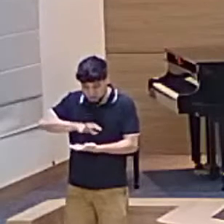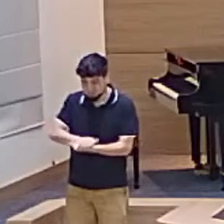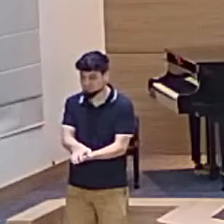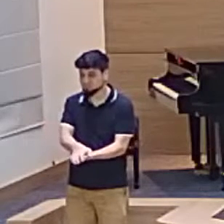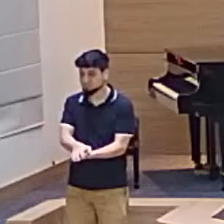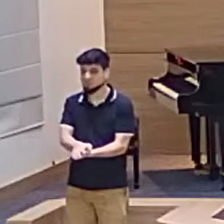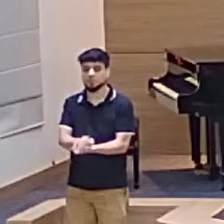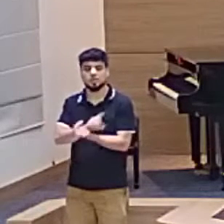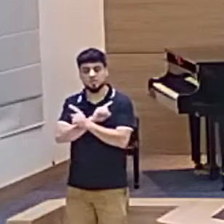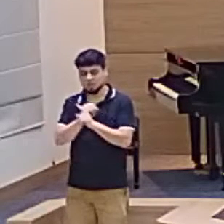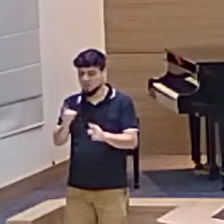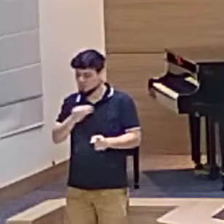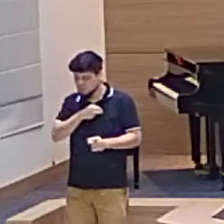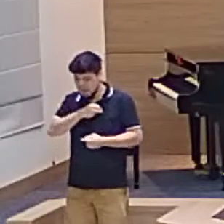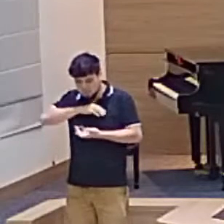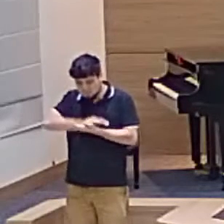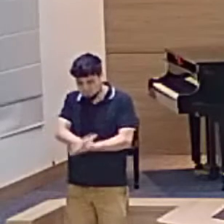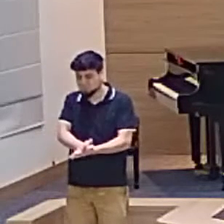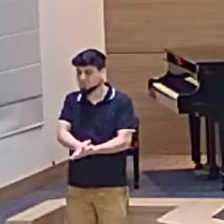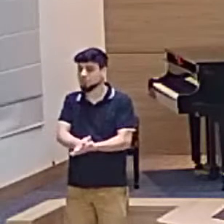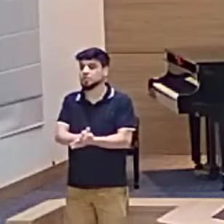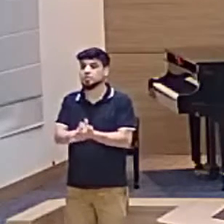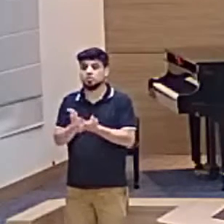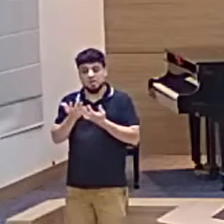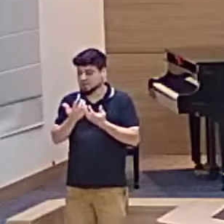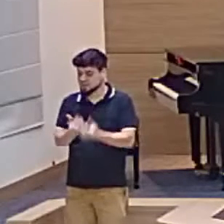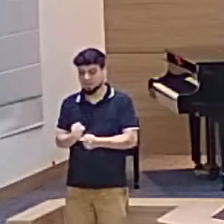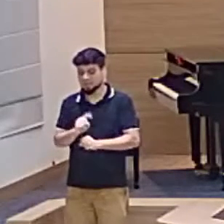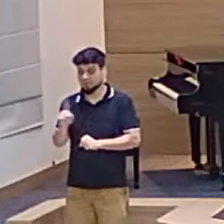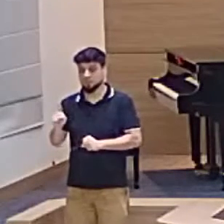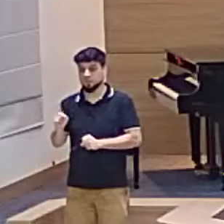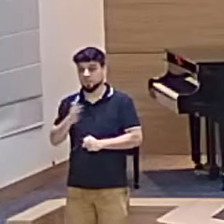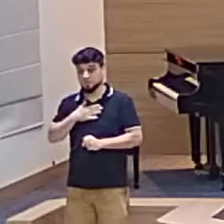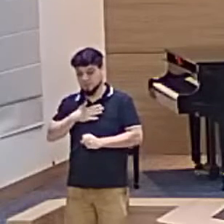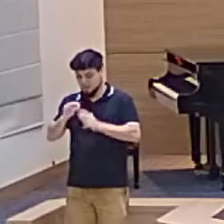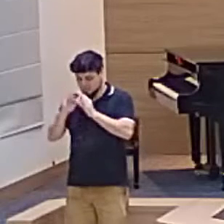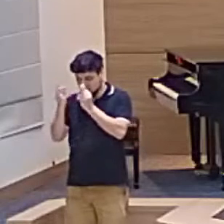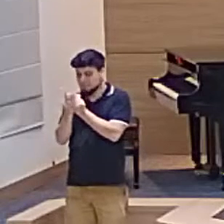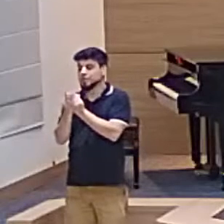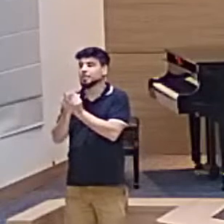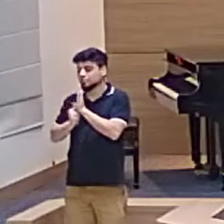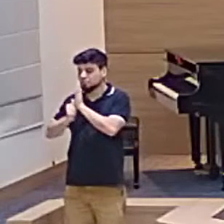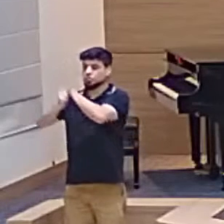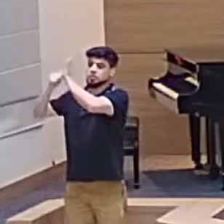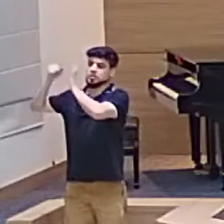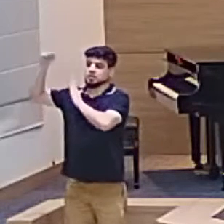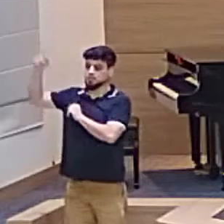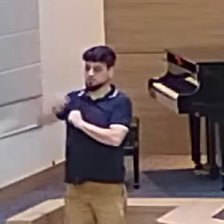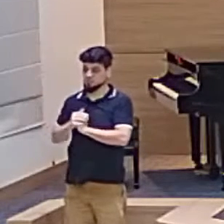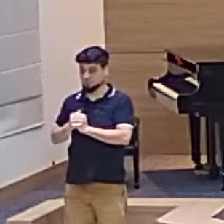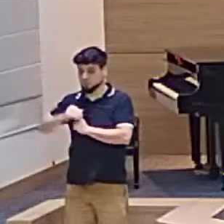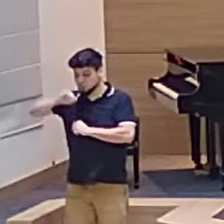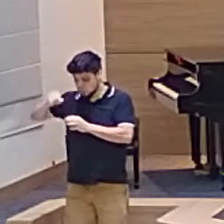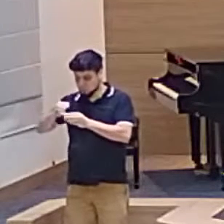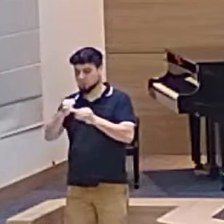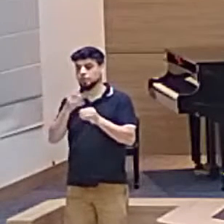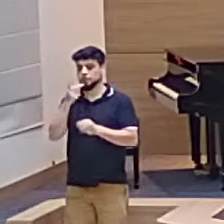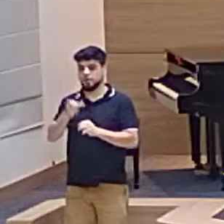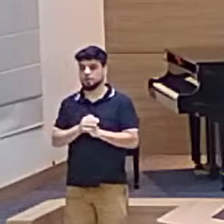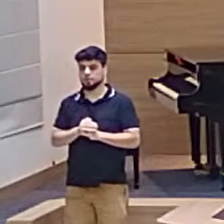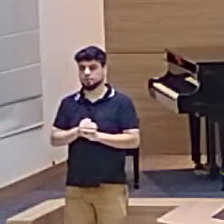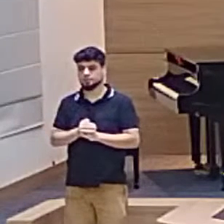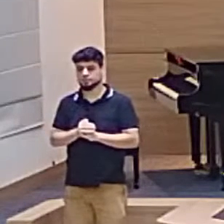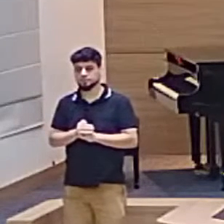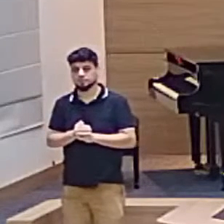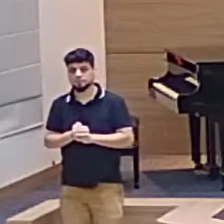subtraia eu não admito que a minha família não esteja no Altar do Senhor diz o é Jesus vai tá